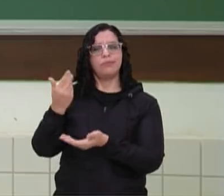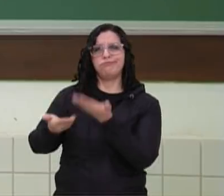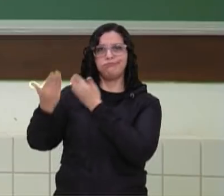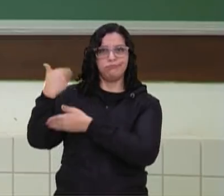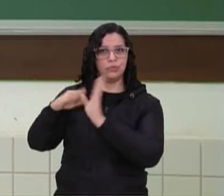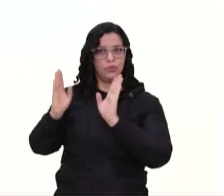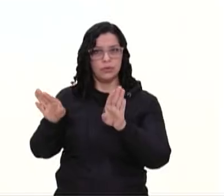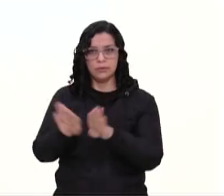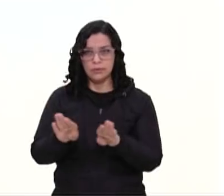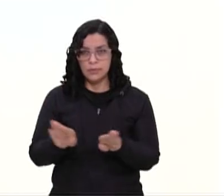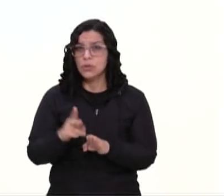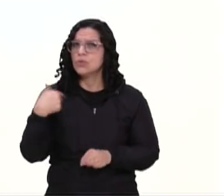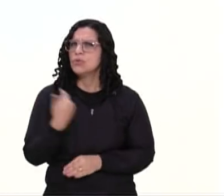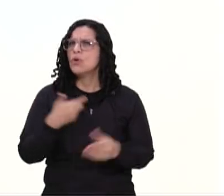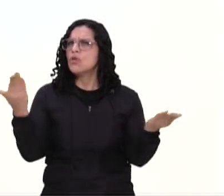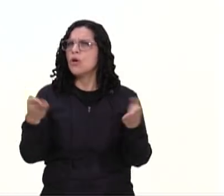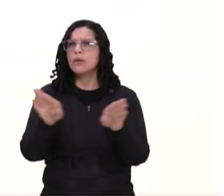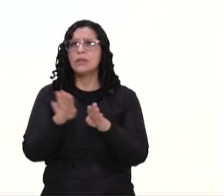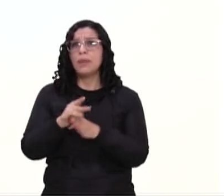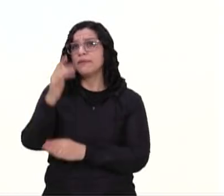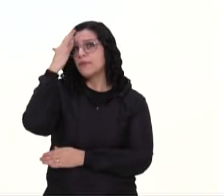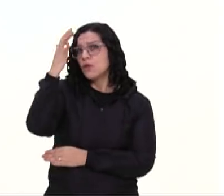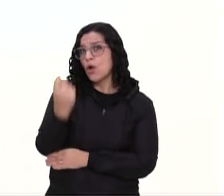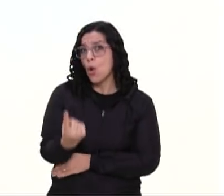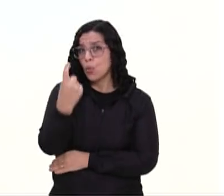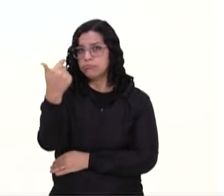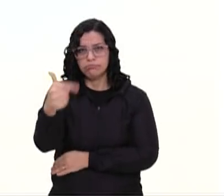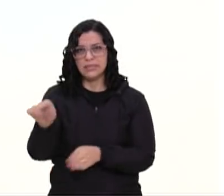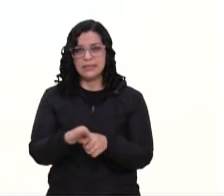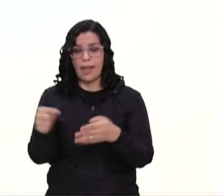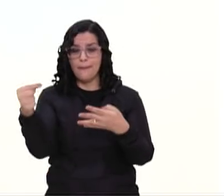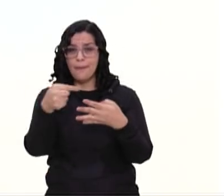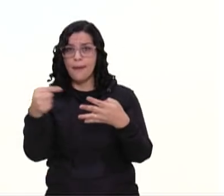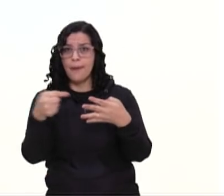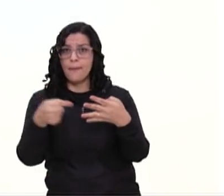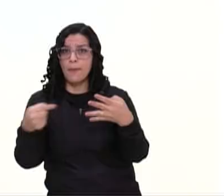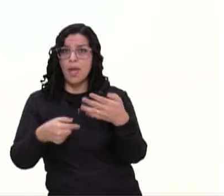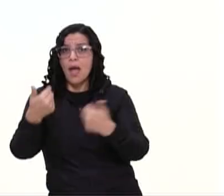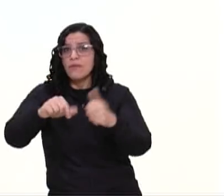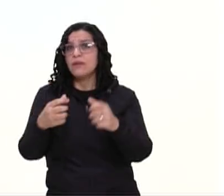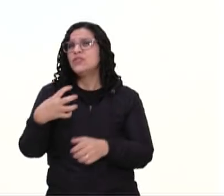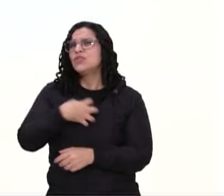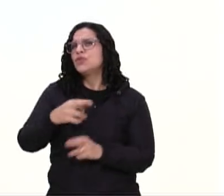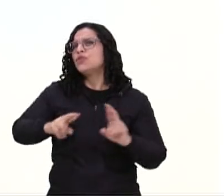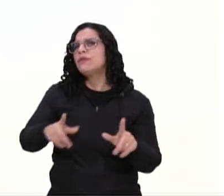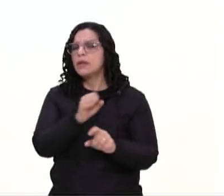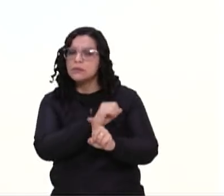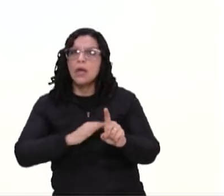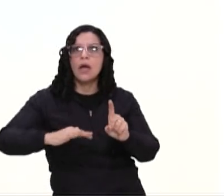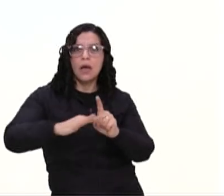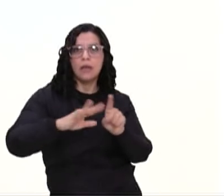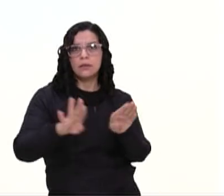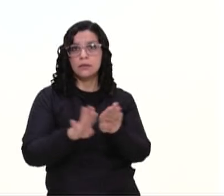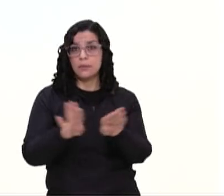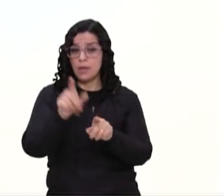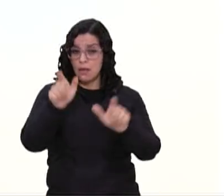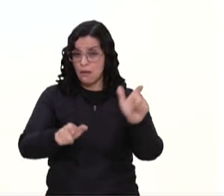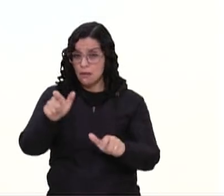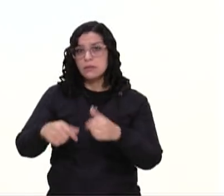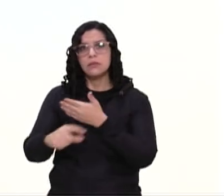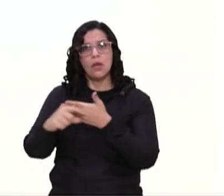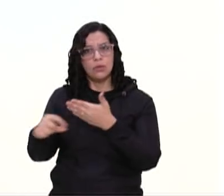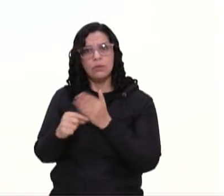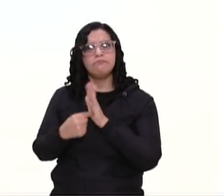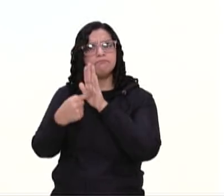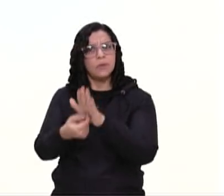anteriores. Embora não tivesse uma filosofia única, lembrando que cada um deles analisava diferente a sociedade, mas eles vão